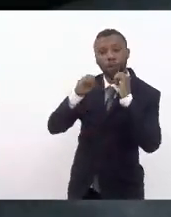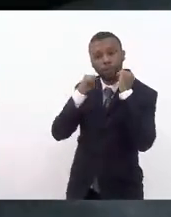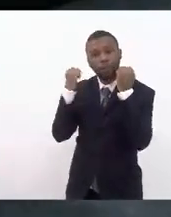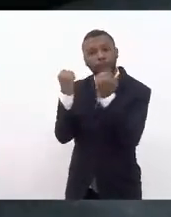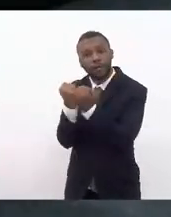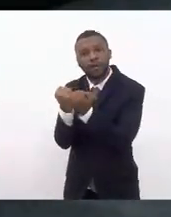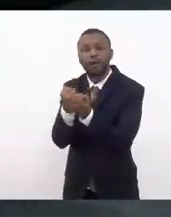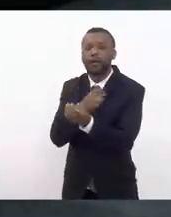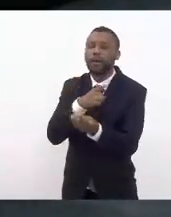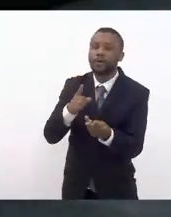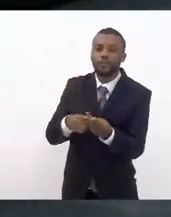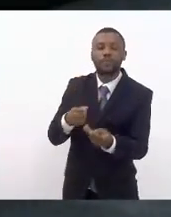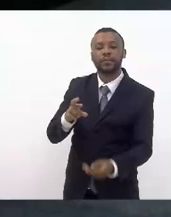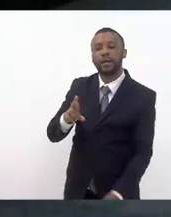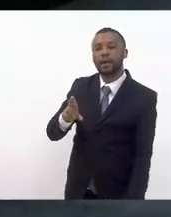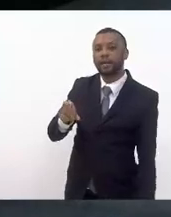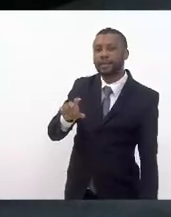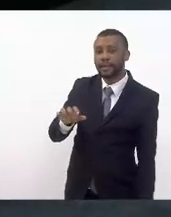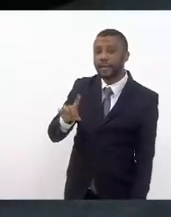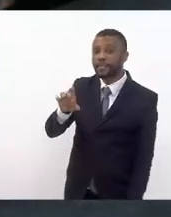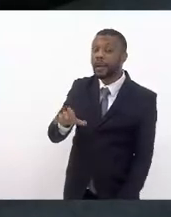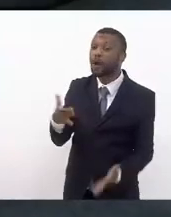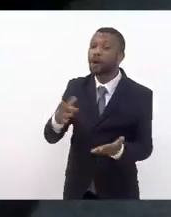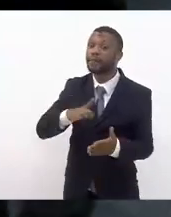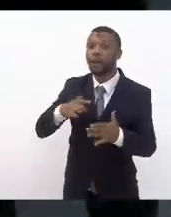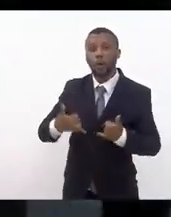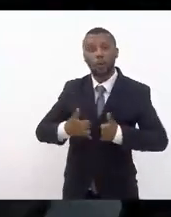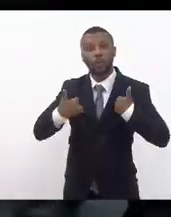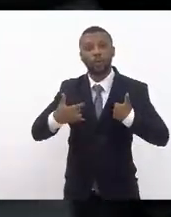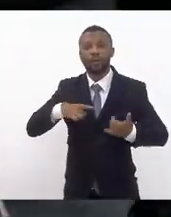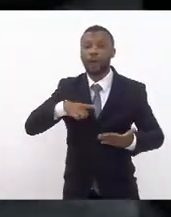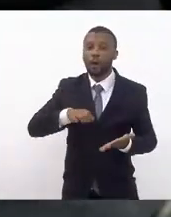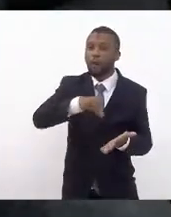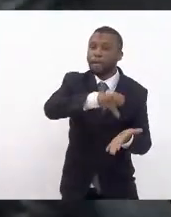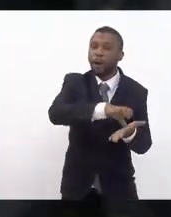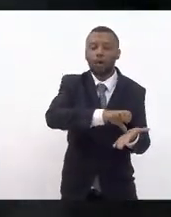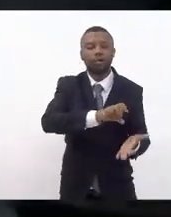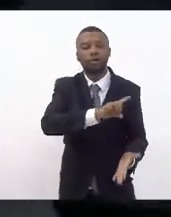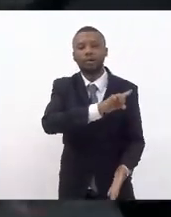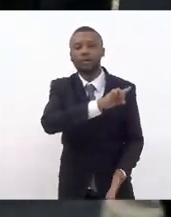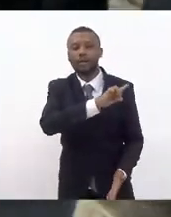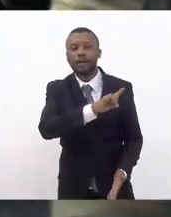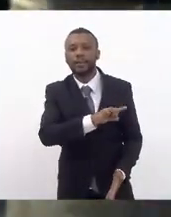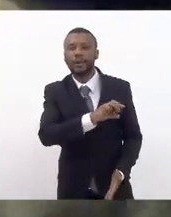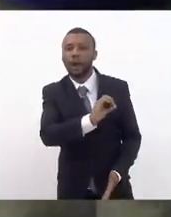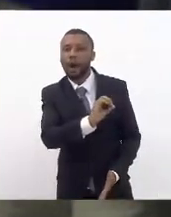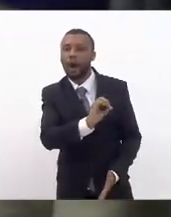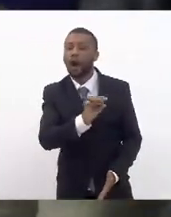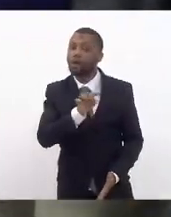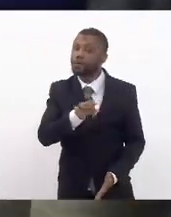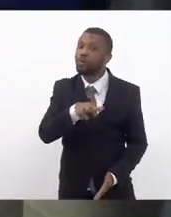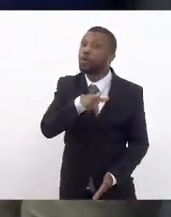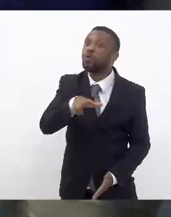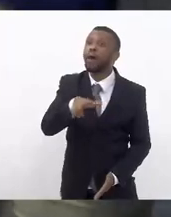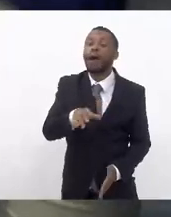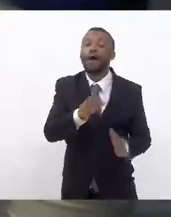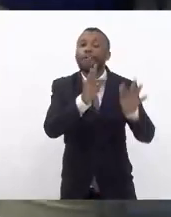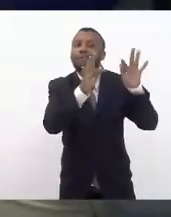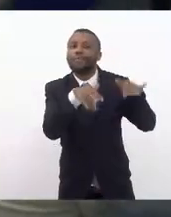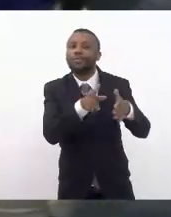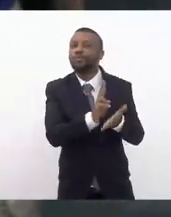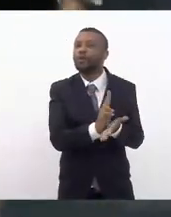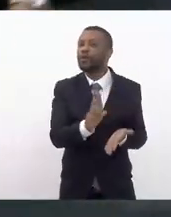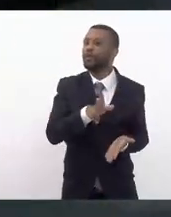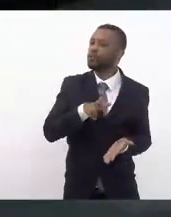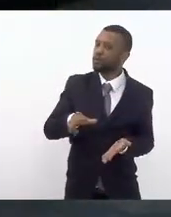campus em Resende, agora com orgulho vai ter um campus na Zona Oeste. Isso não é o fim de uma